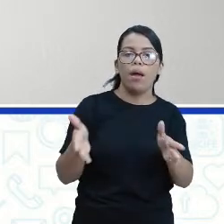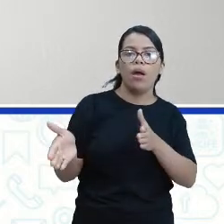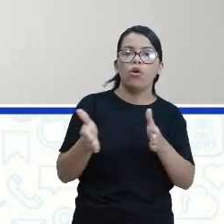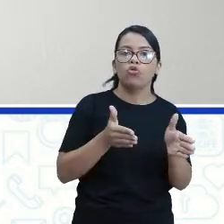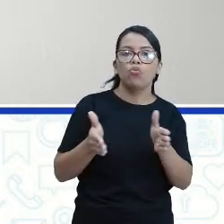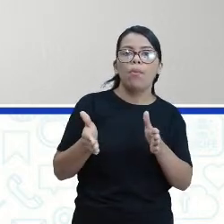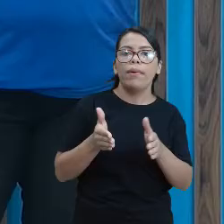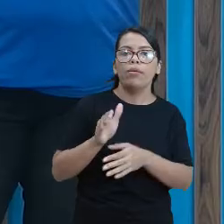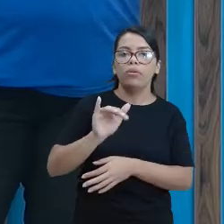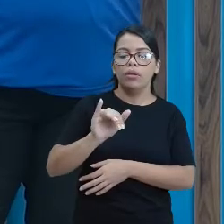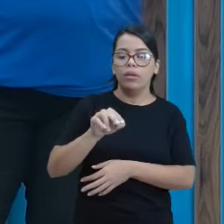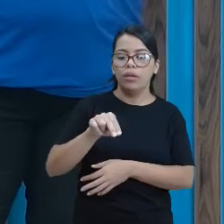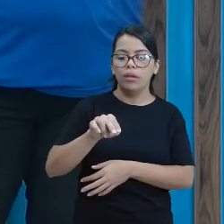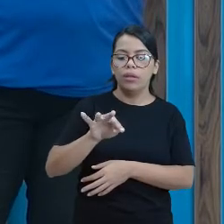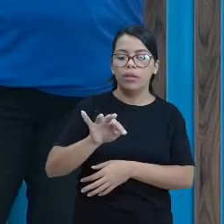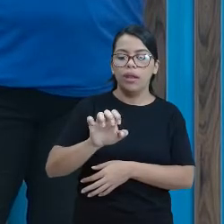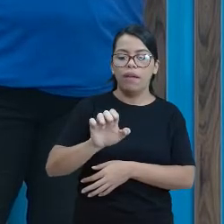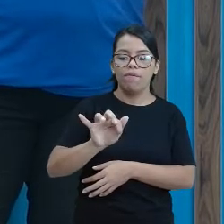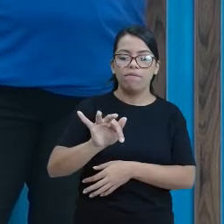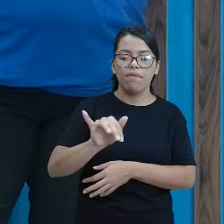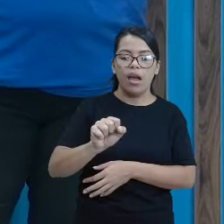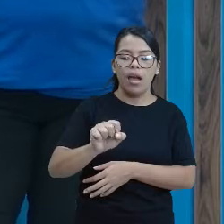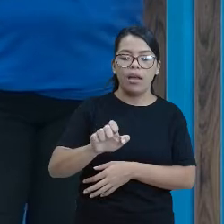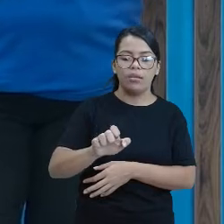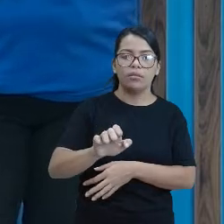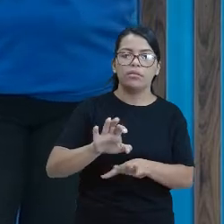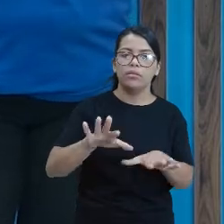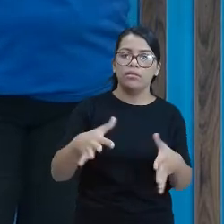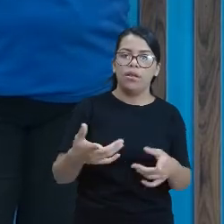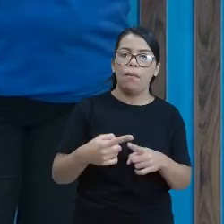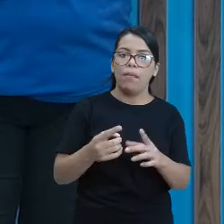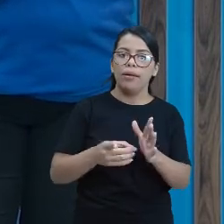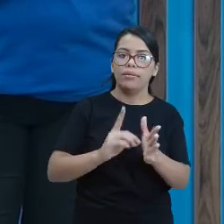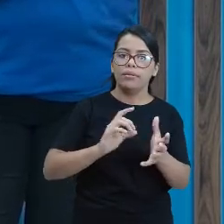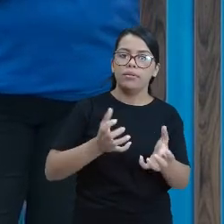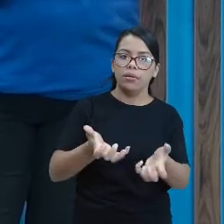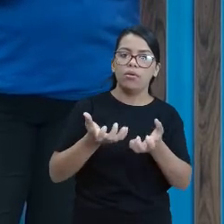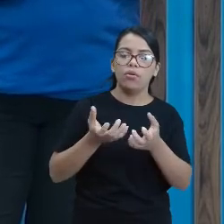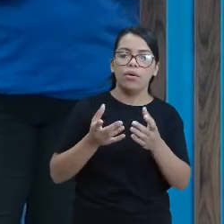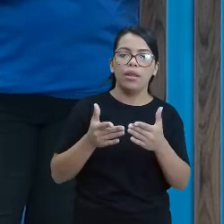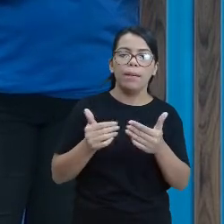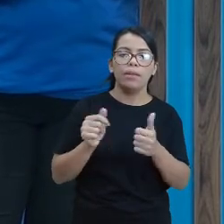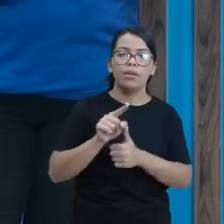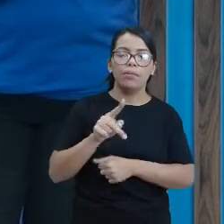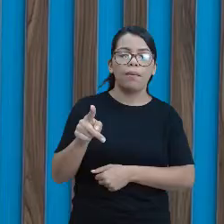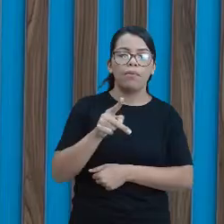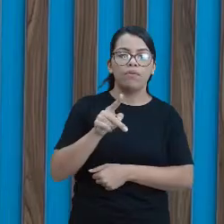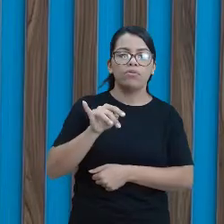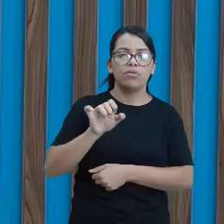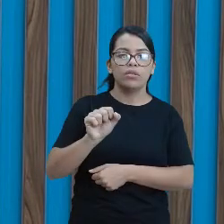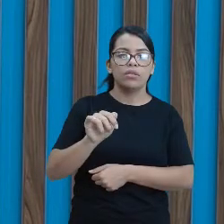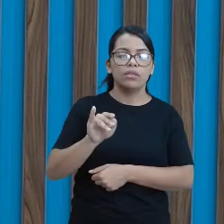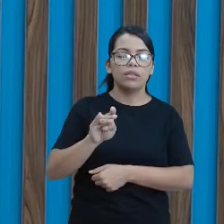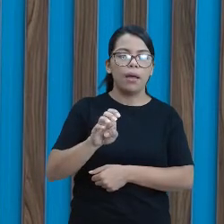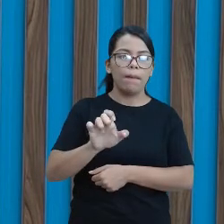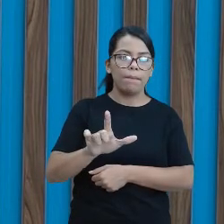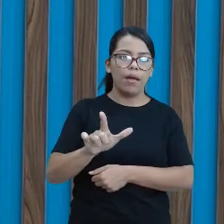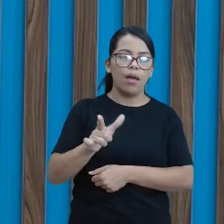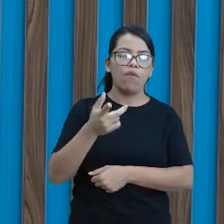intérfase. Mas antes disso, eu gostaria até de pedir para a professora Isabel comentar uma coisinha aqui sobre